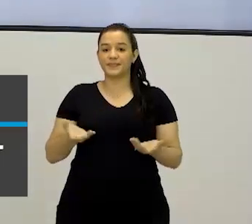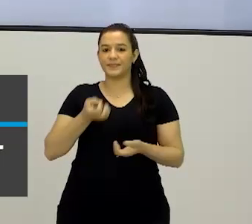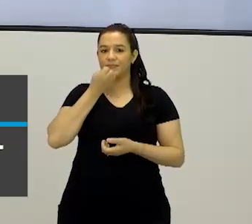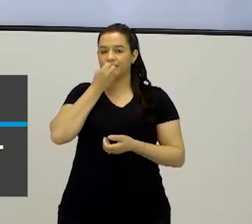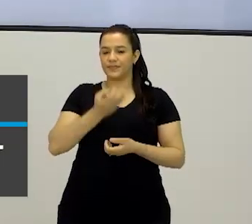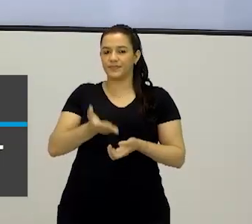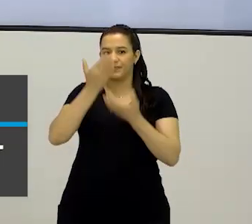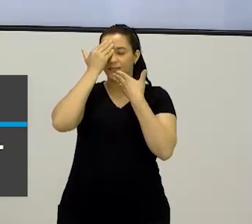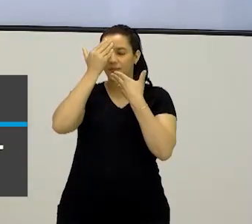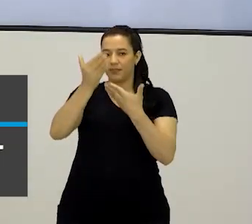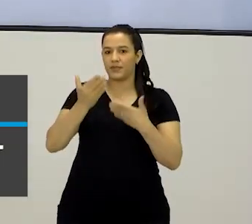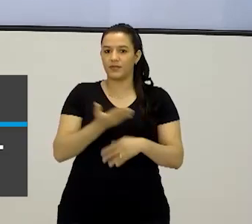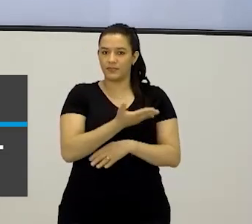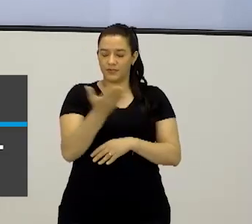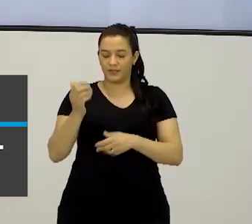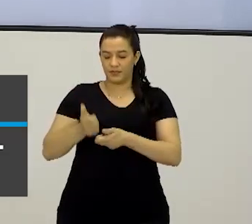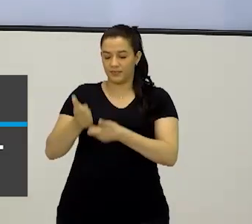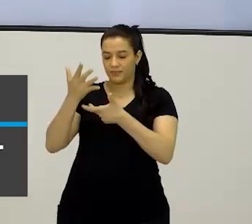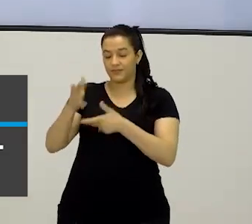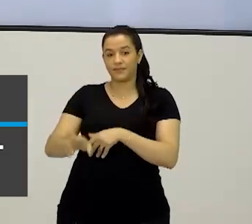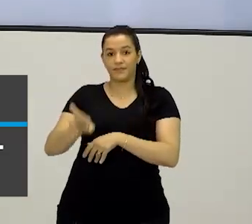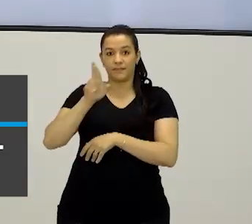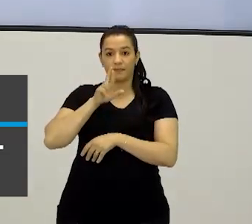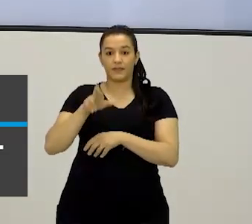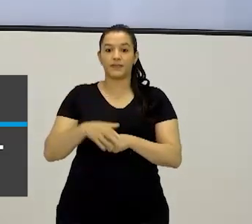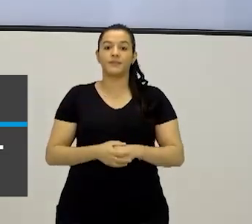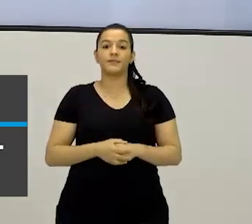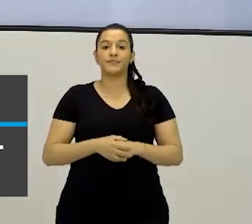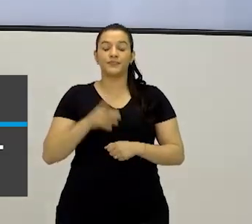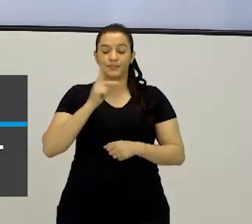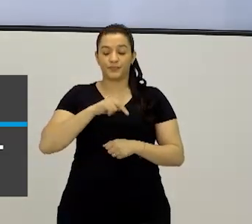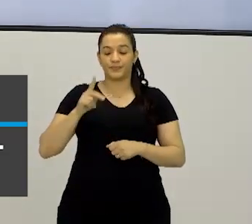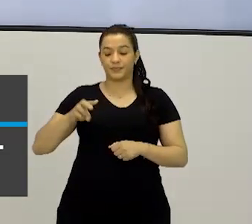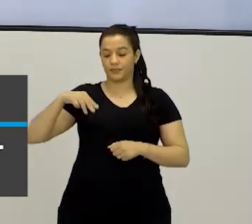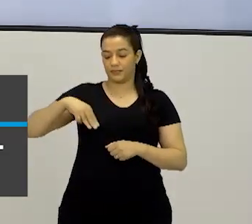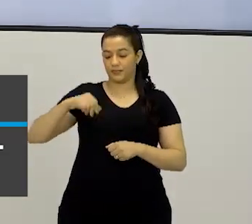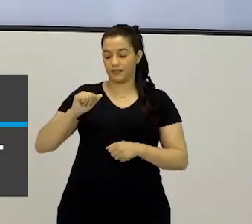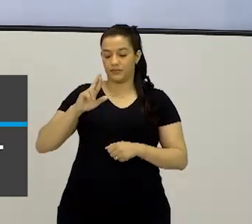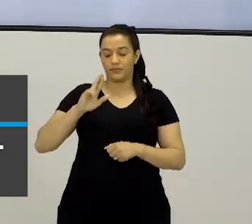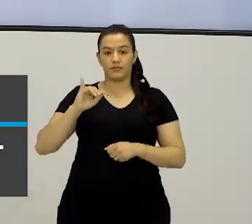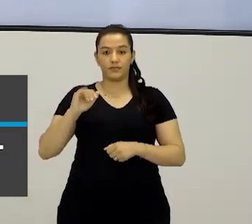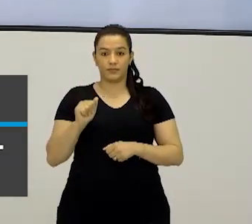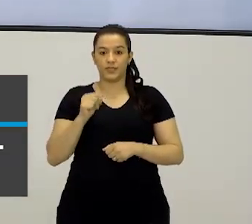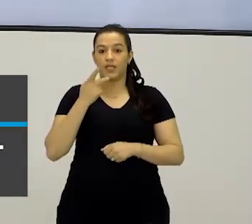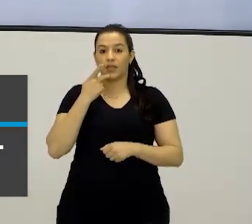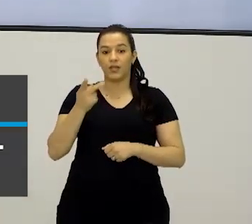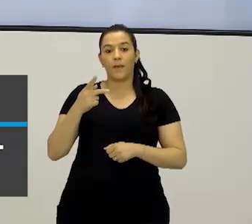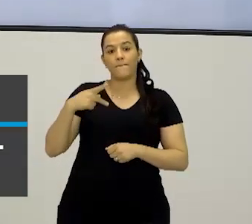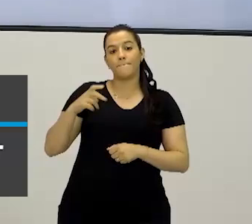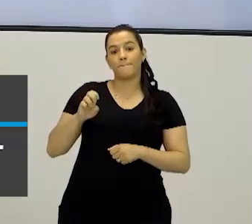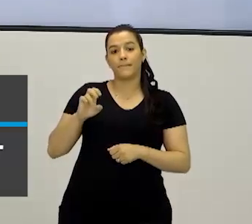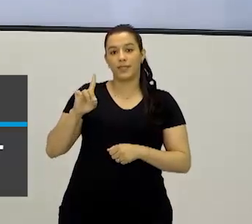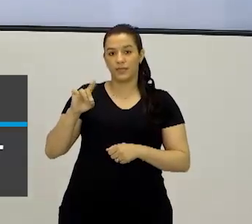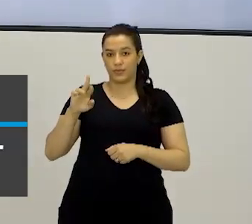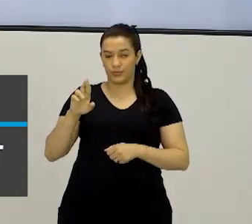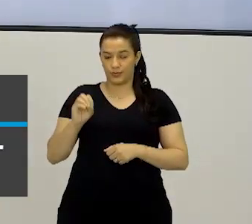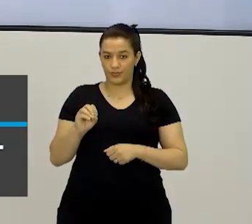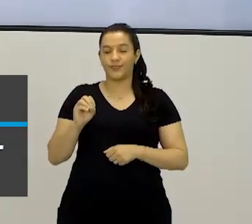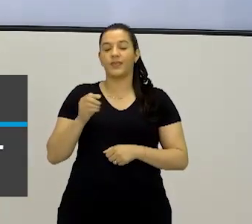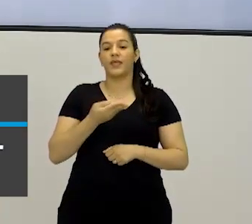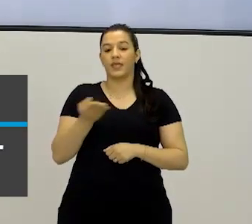Muito obrigado aqui pelas respostas. A professora Maria traz o comentário do Pedrinho o Grande. E ele diz